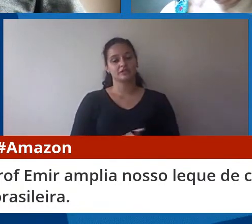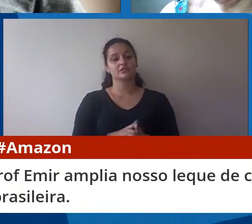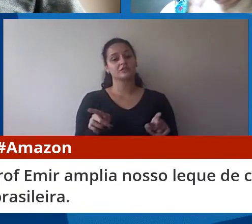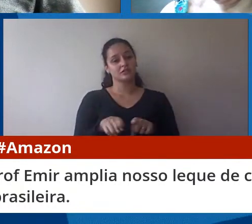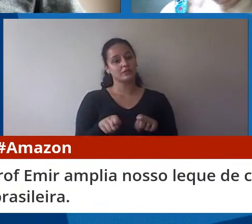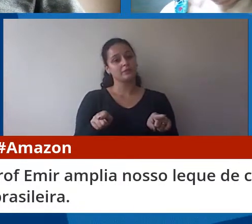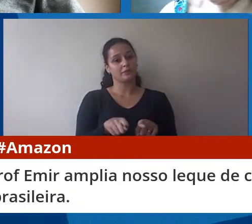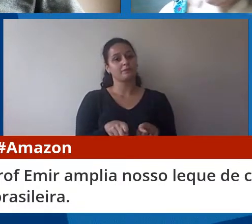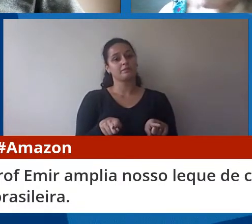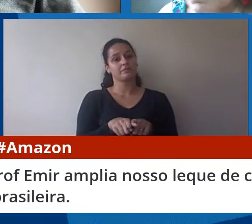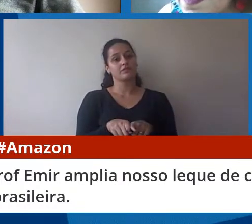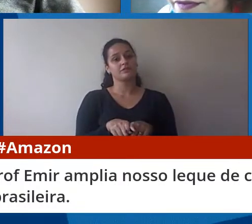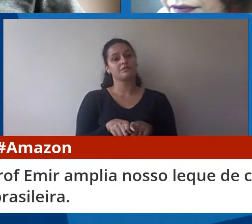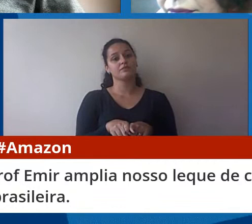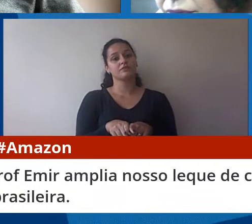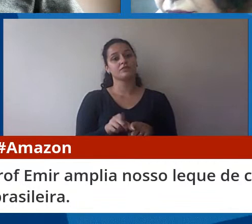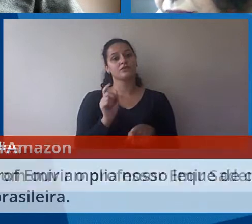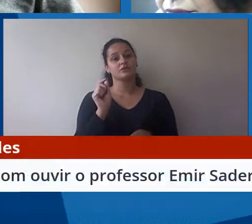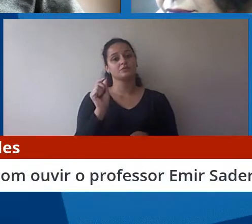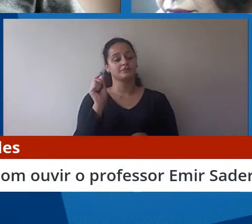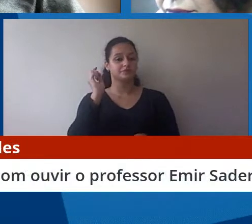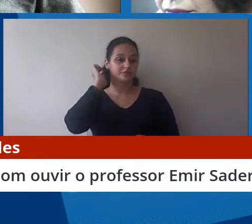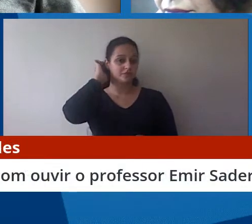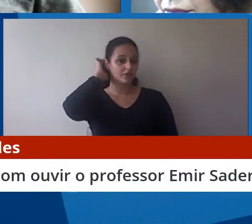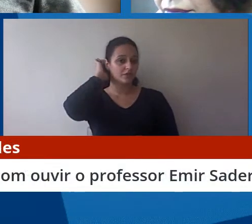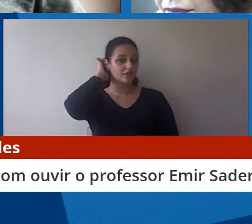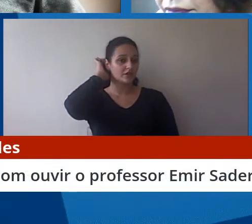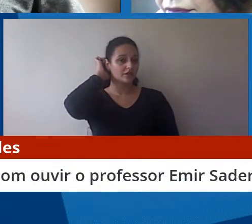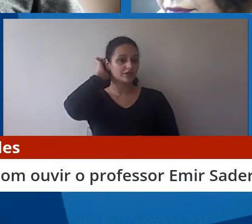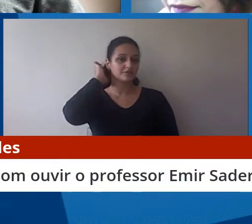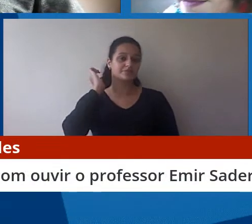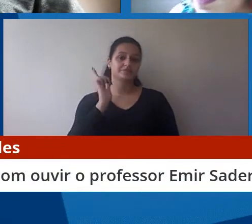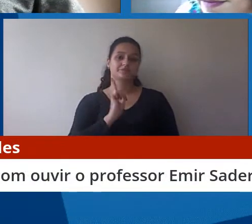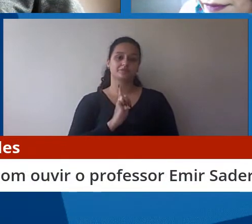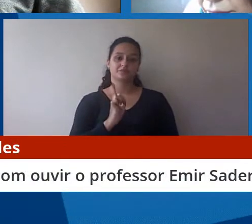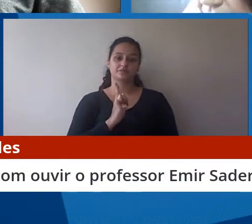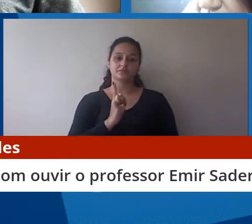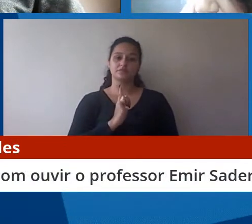né? Uma é que vai ter a questão